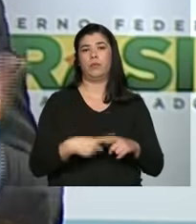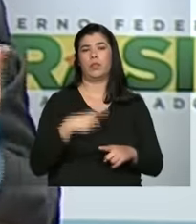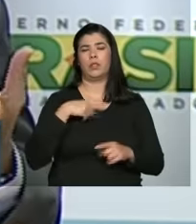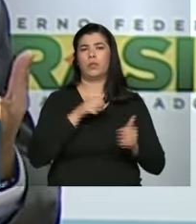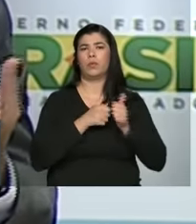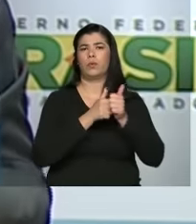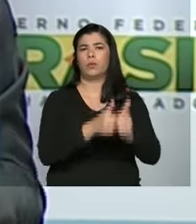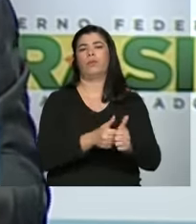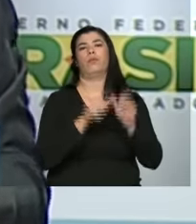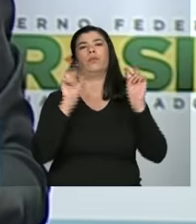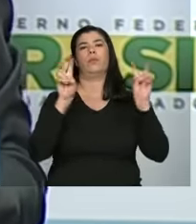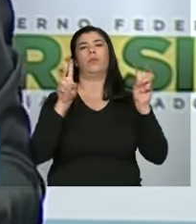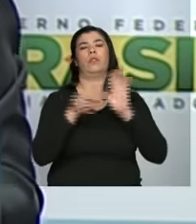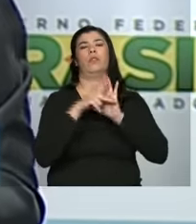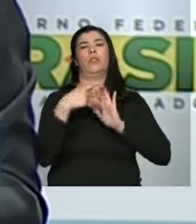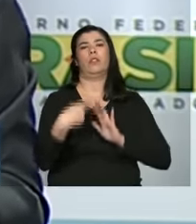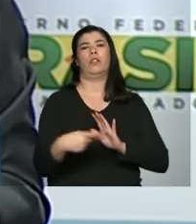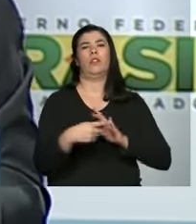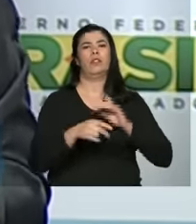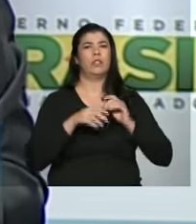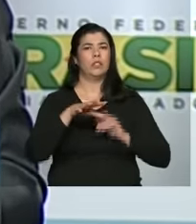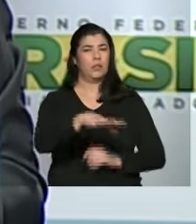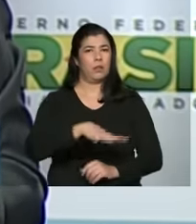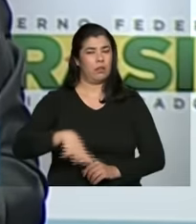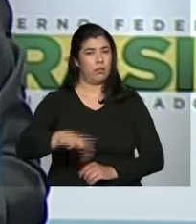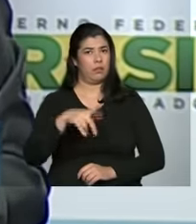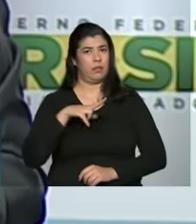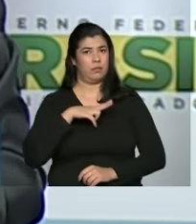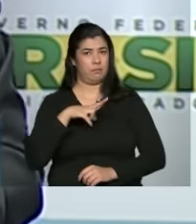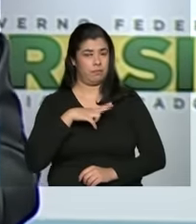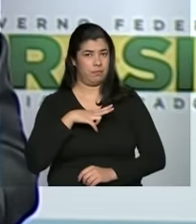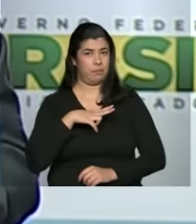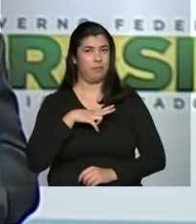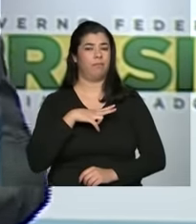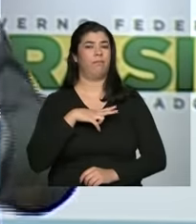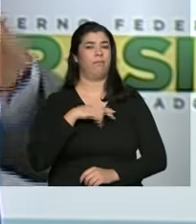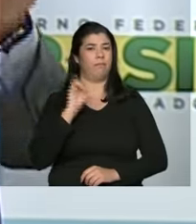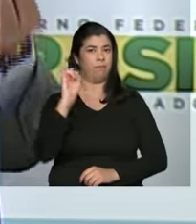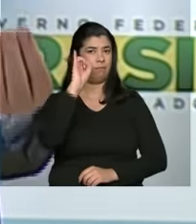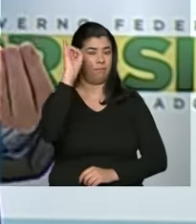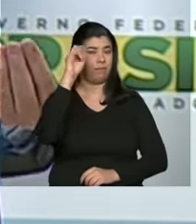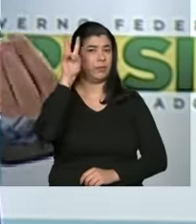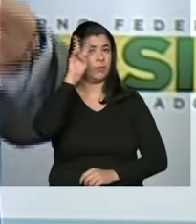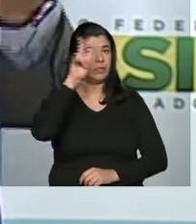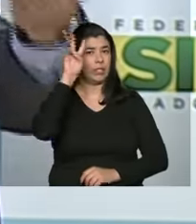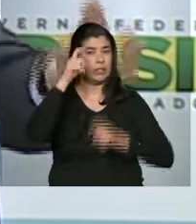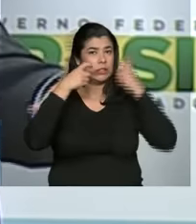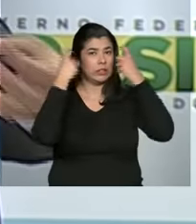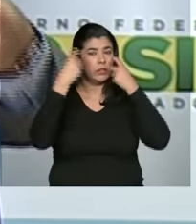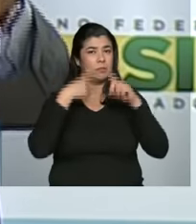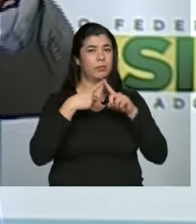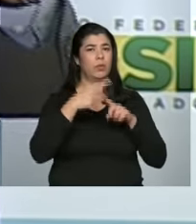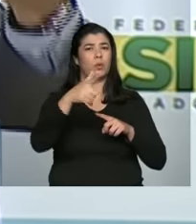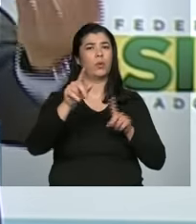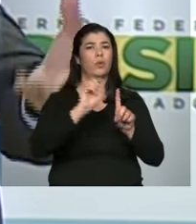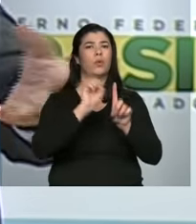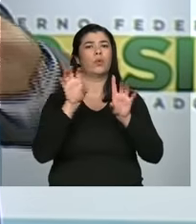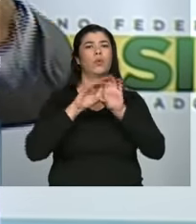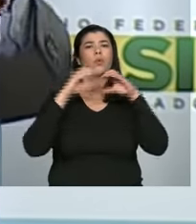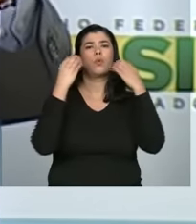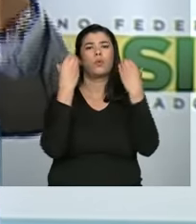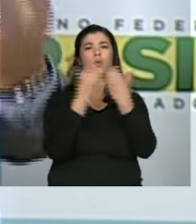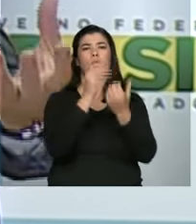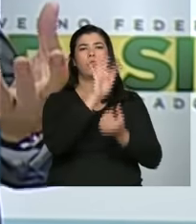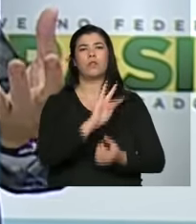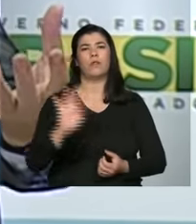acompanhado esse tema há uma preocupação do setor privado há uma preocupação das entidades das sociedades especialistas do Conselho